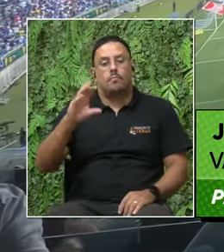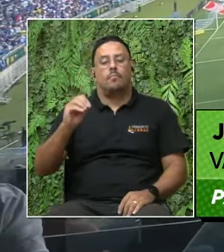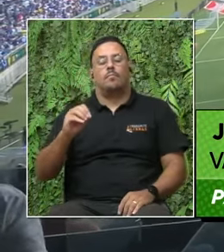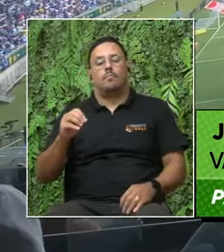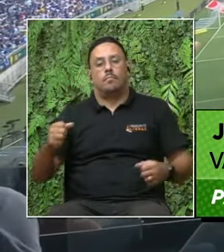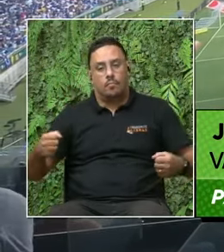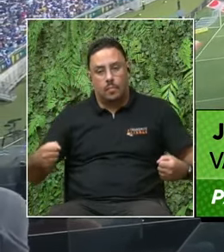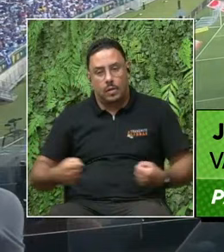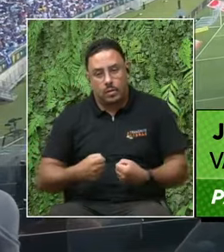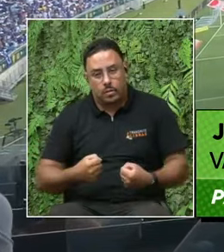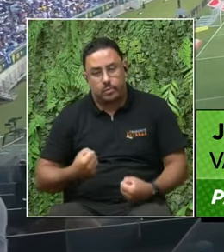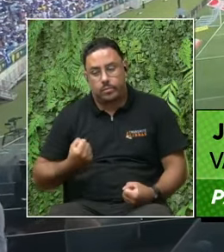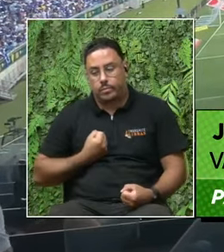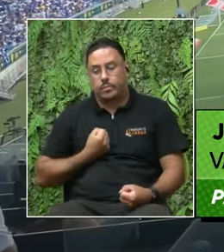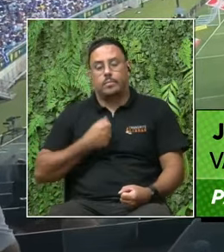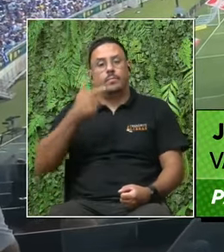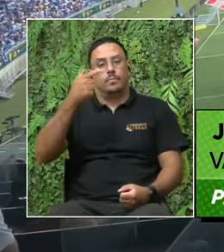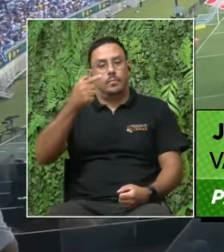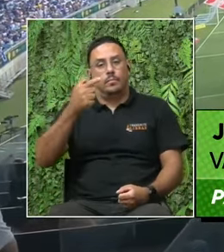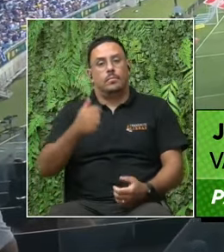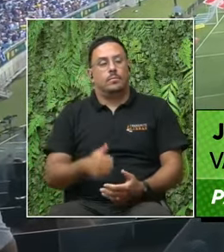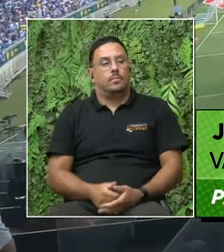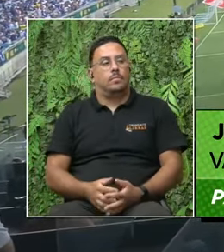zho da camisa